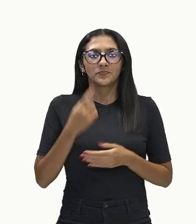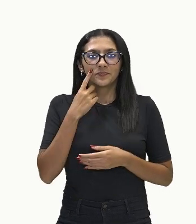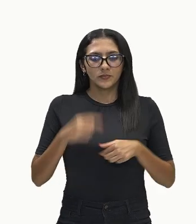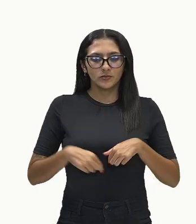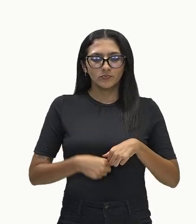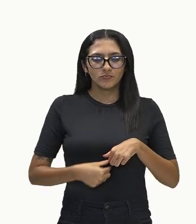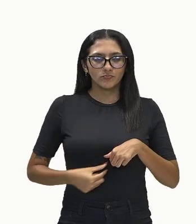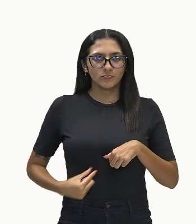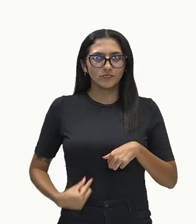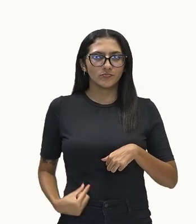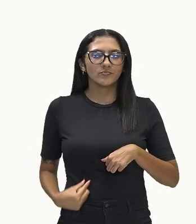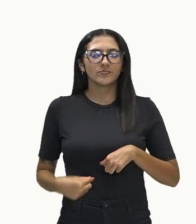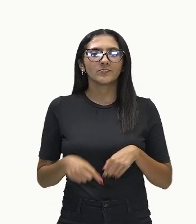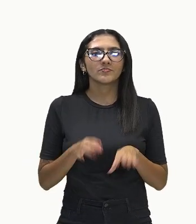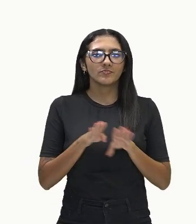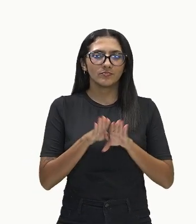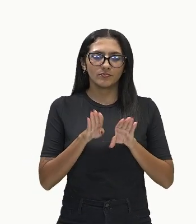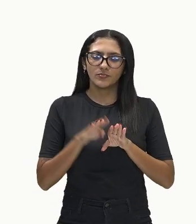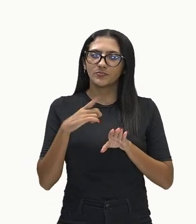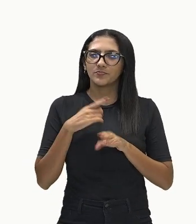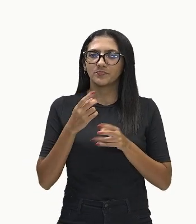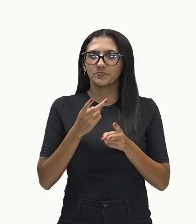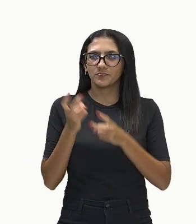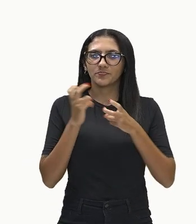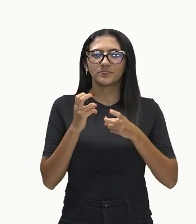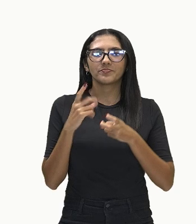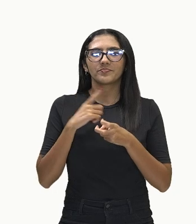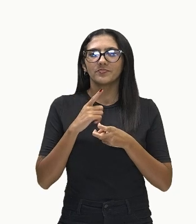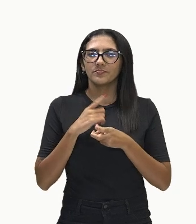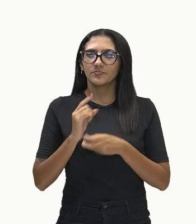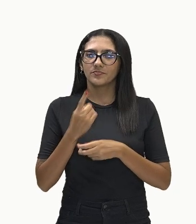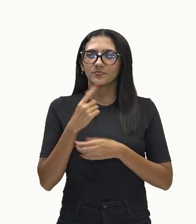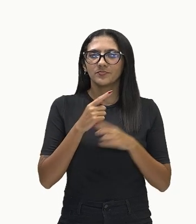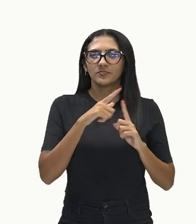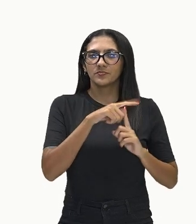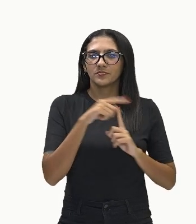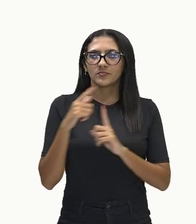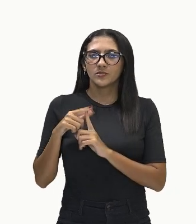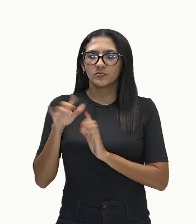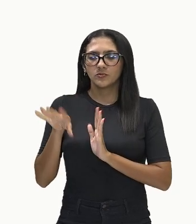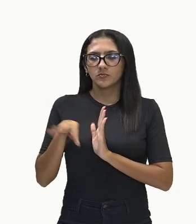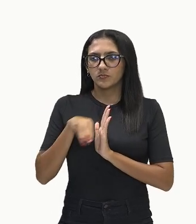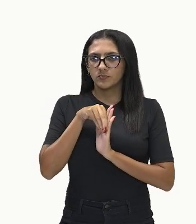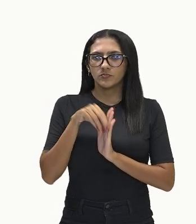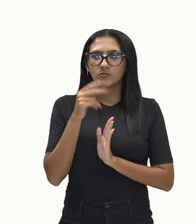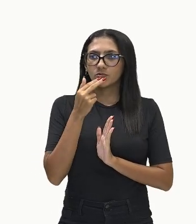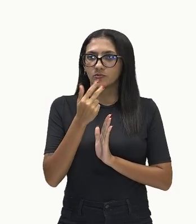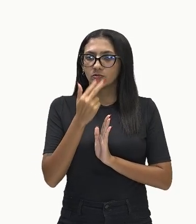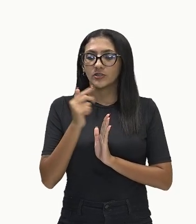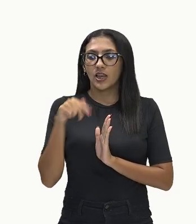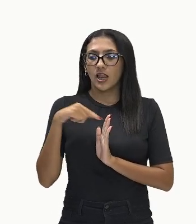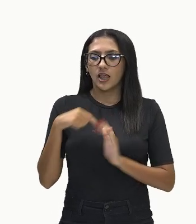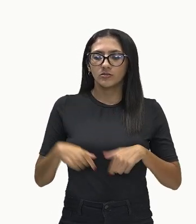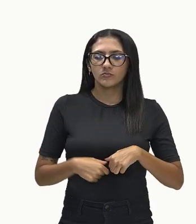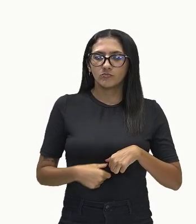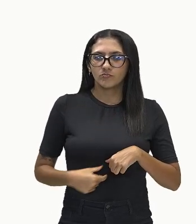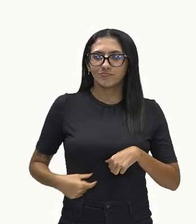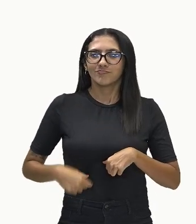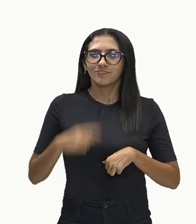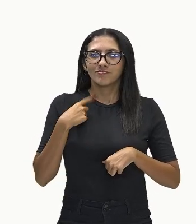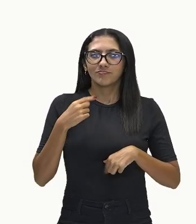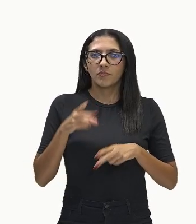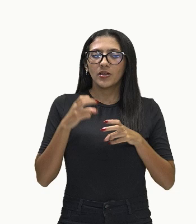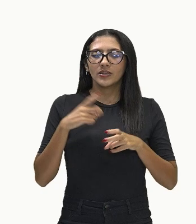também apresenta a função de absorver nutrientes. Nesse órgão, observa-se a presença